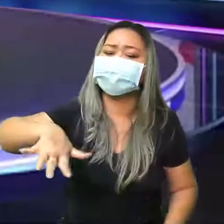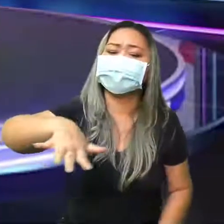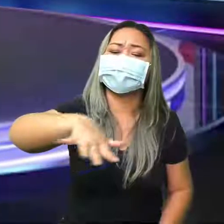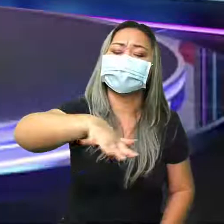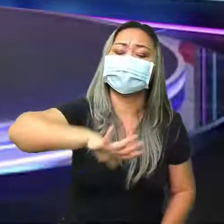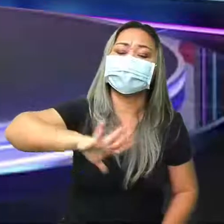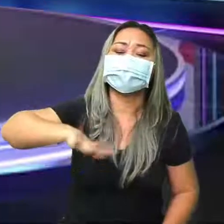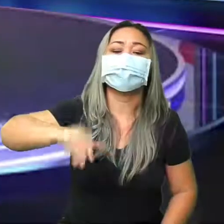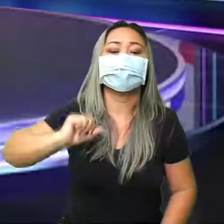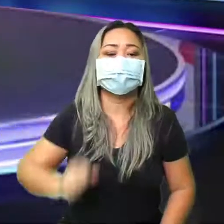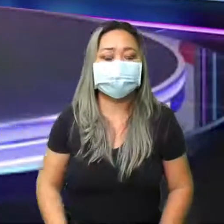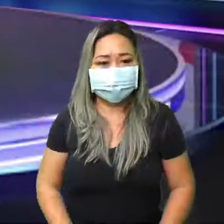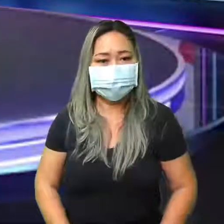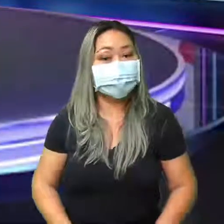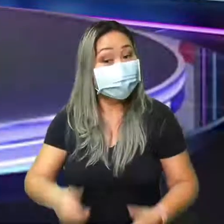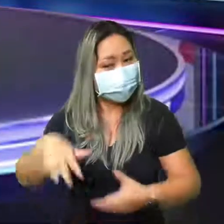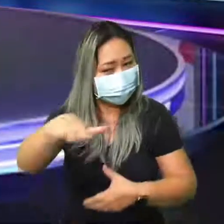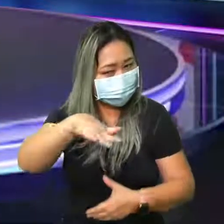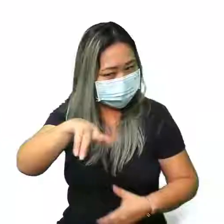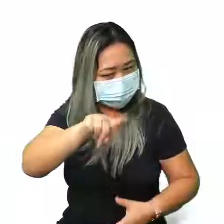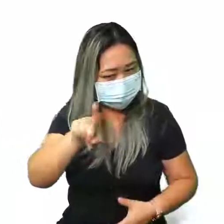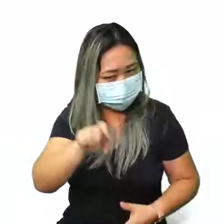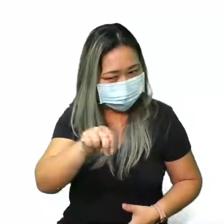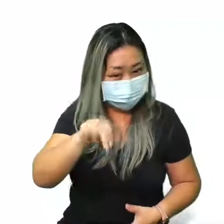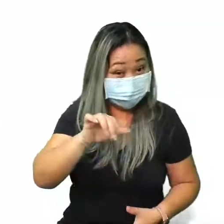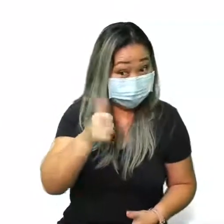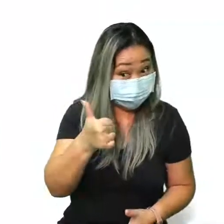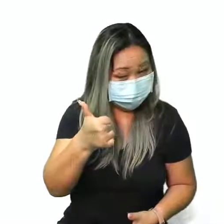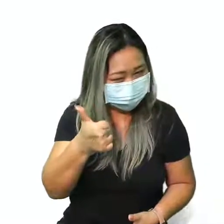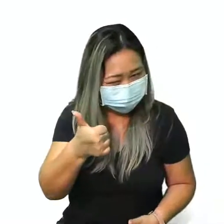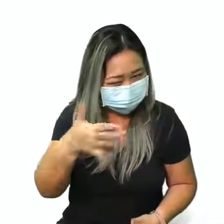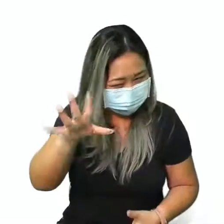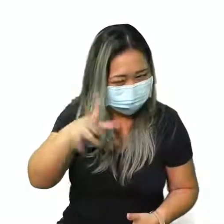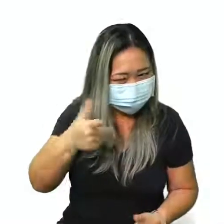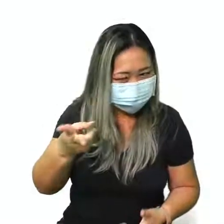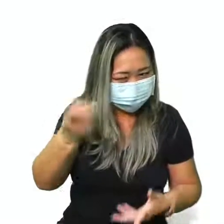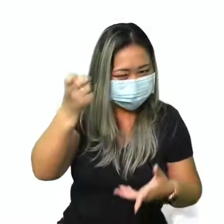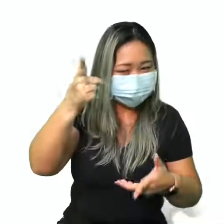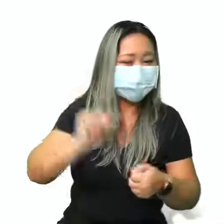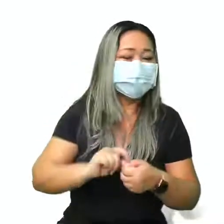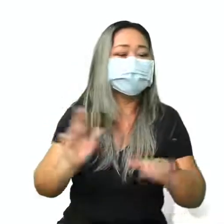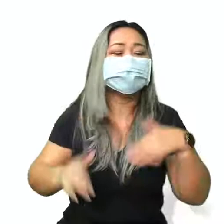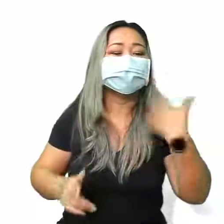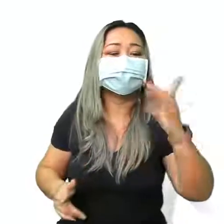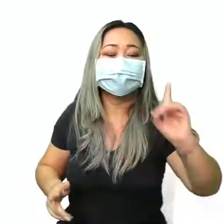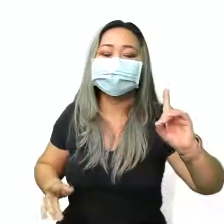desse ambiente, dentro dessa zona. Eu acho que você pegou, né? D,